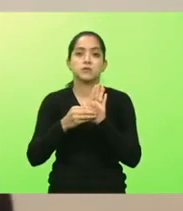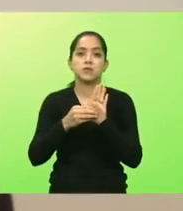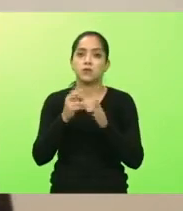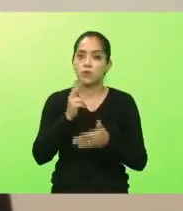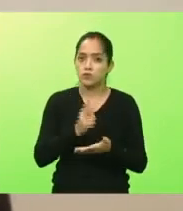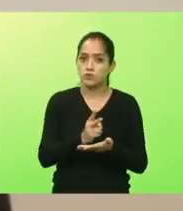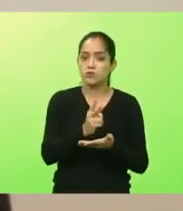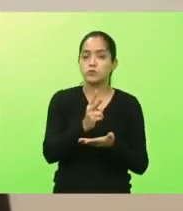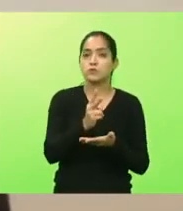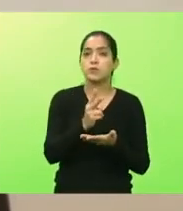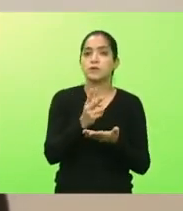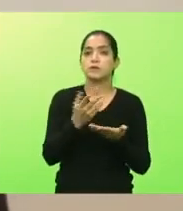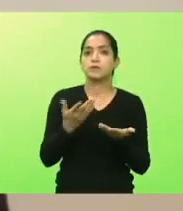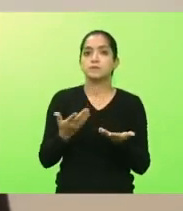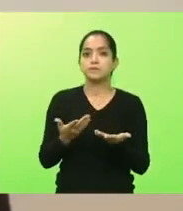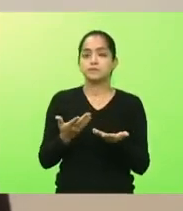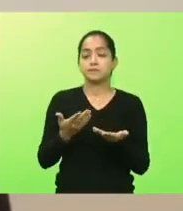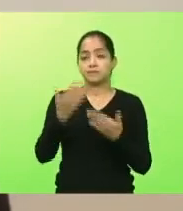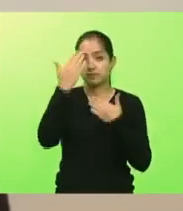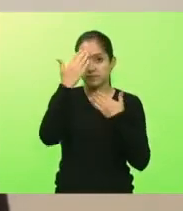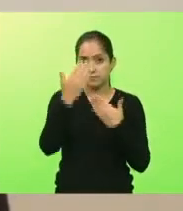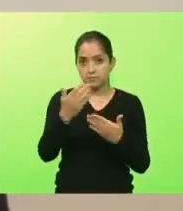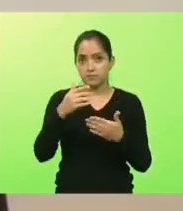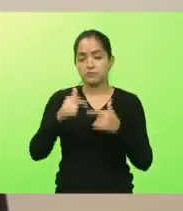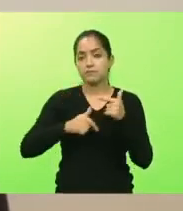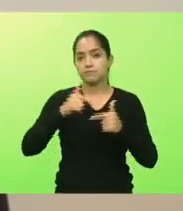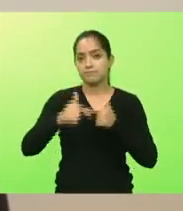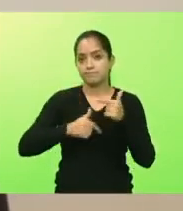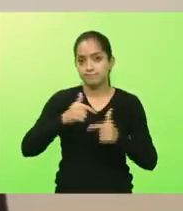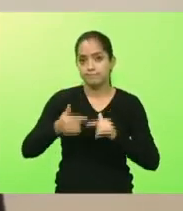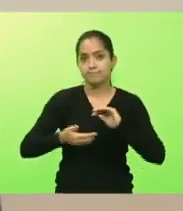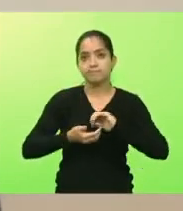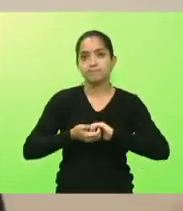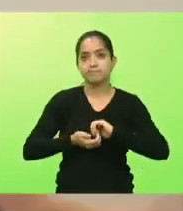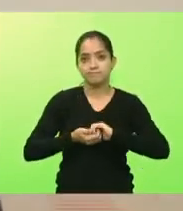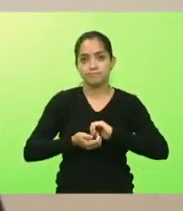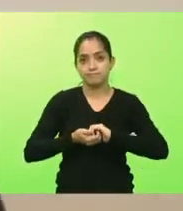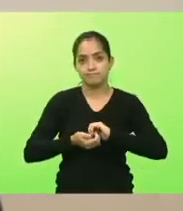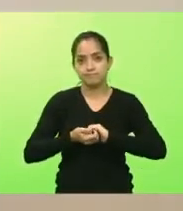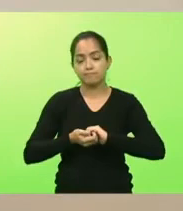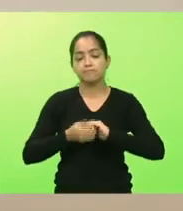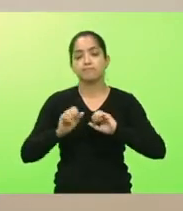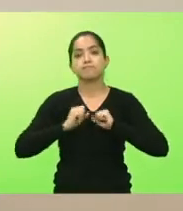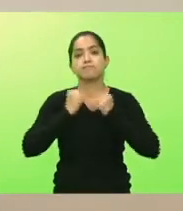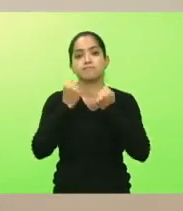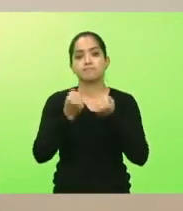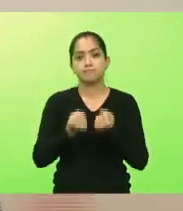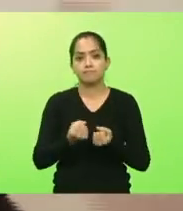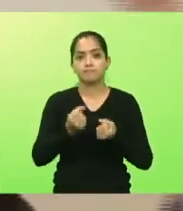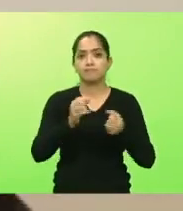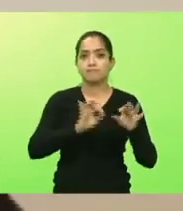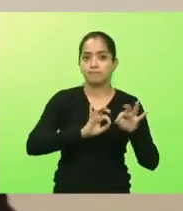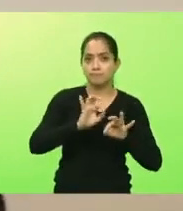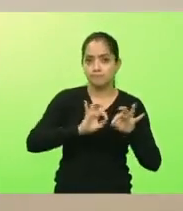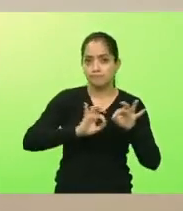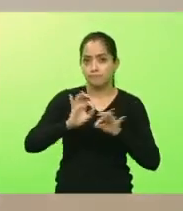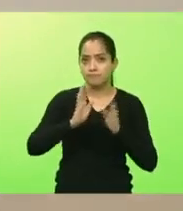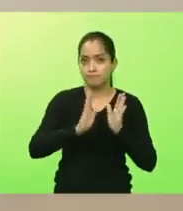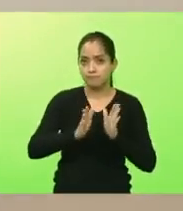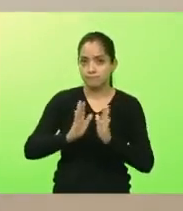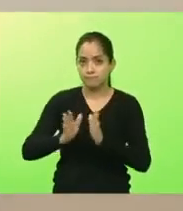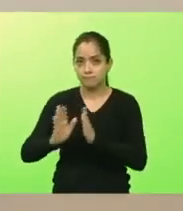aberto. Mas agradecer também o trabalho da Defesa Civil, que incansavelmente, de forma bem organizada, um trabalho que